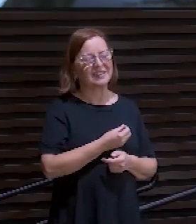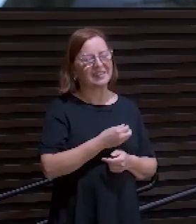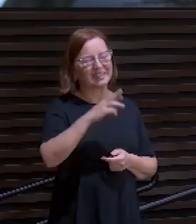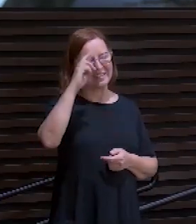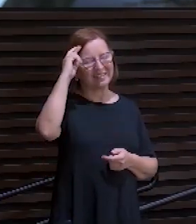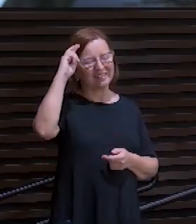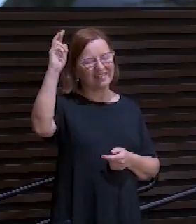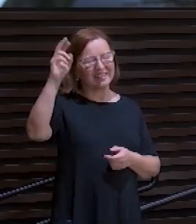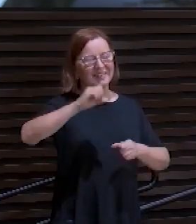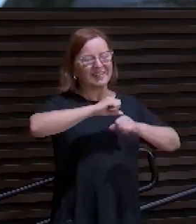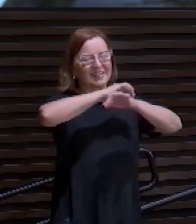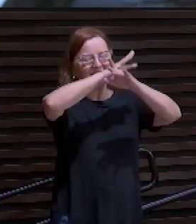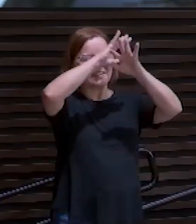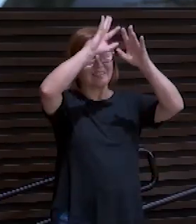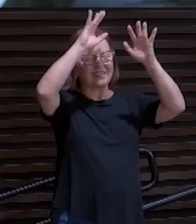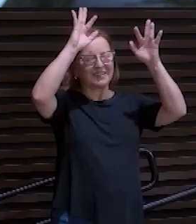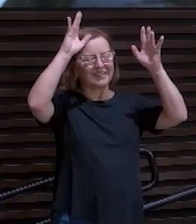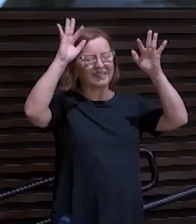Senhor glorioso,